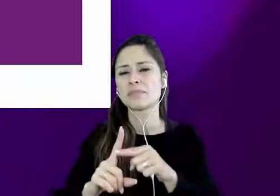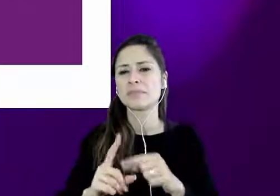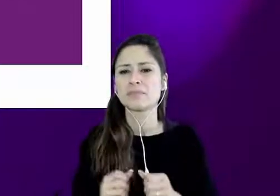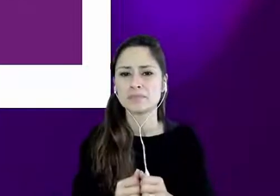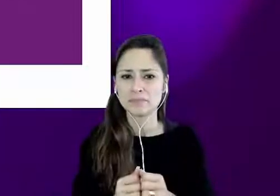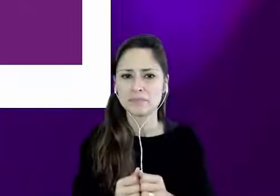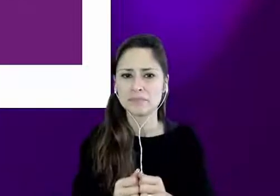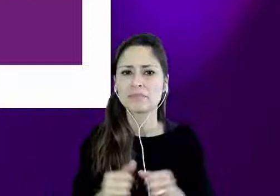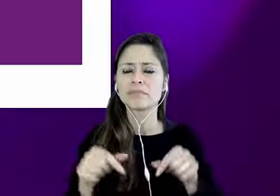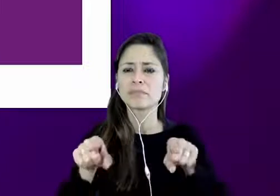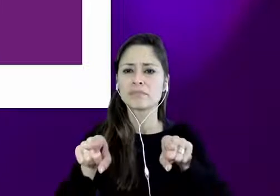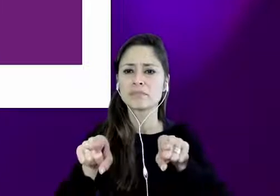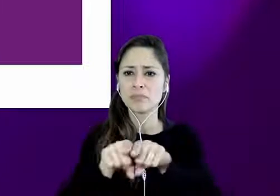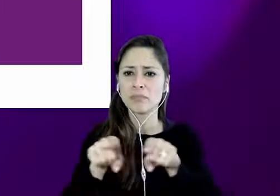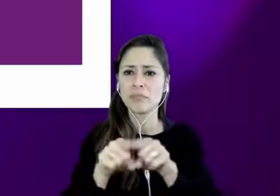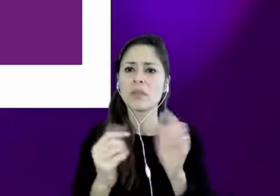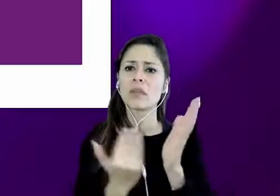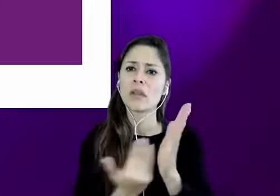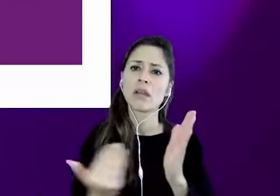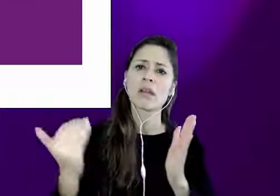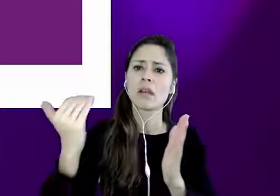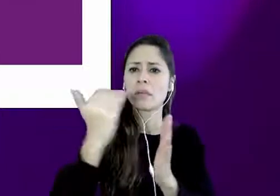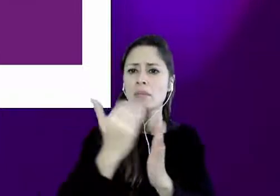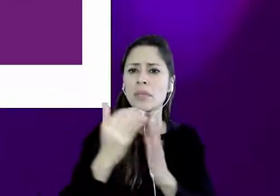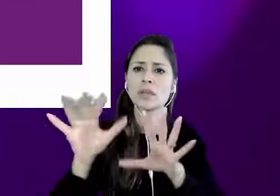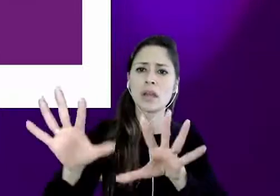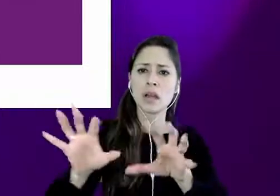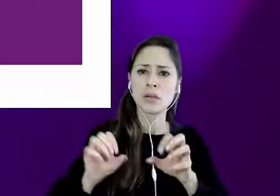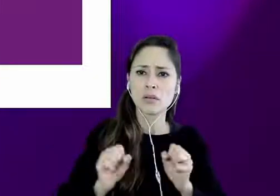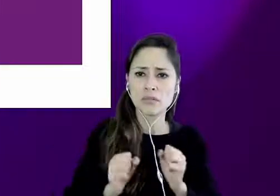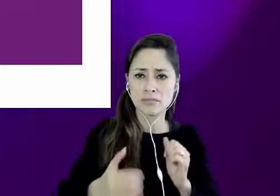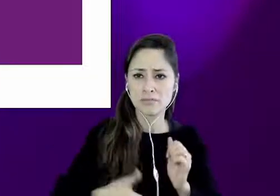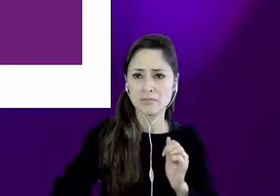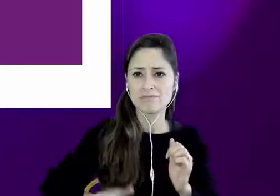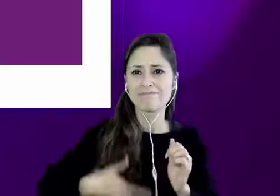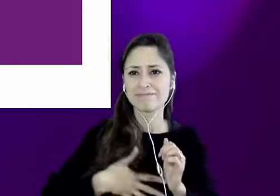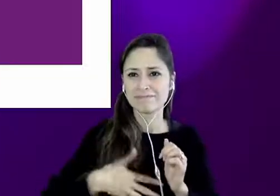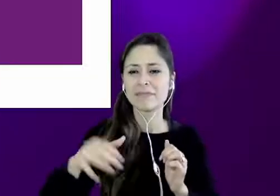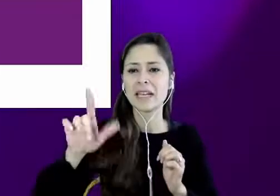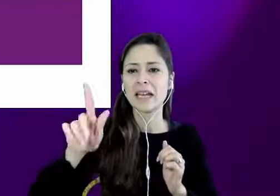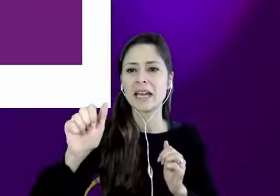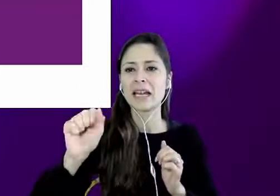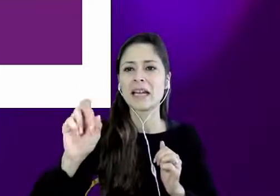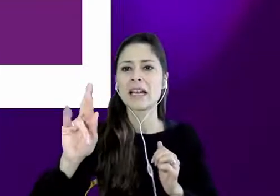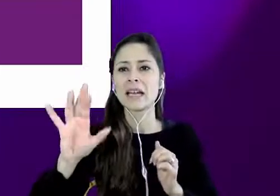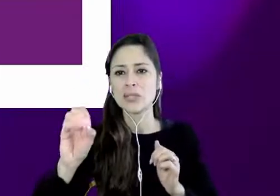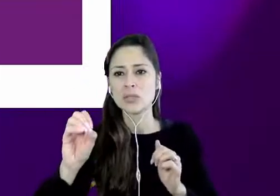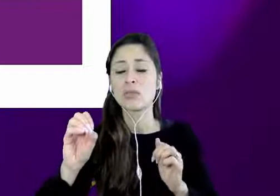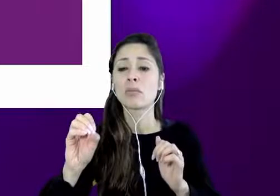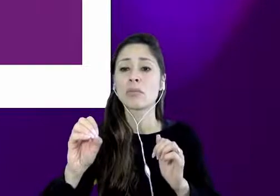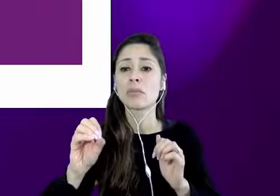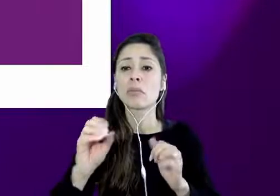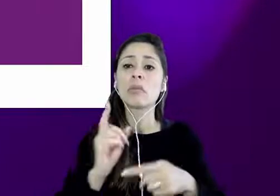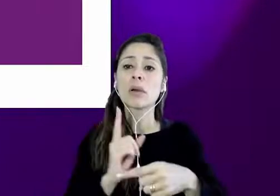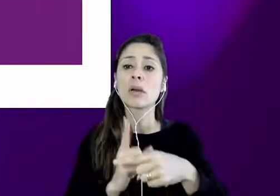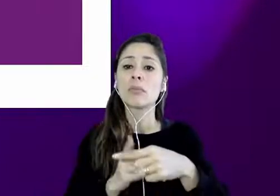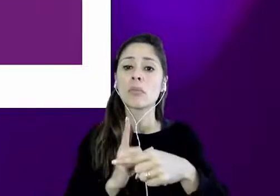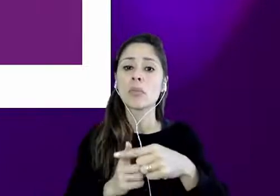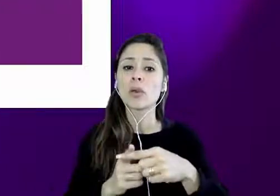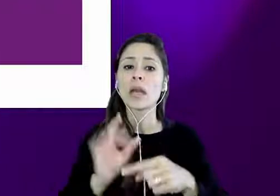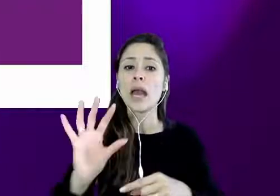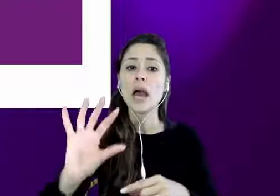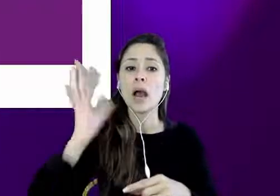cálcio, aumenta a sua absorção no trato digestório. Isso irá fazer com que exista um